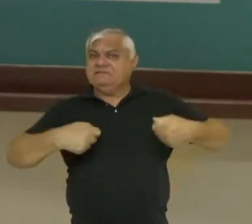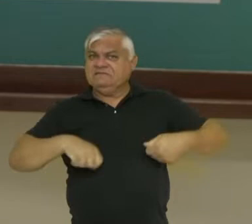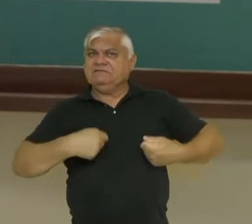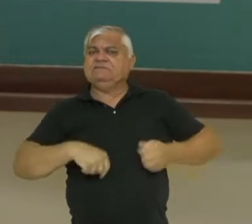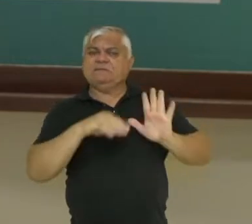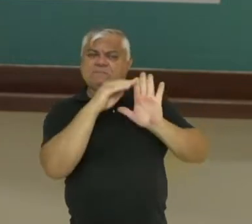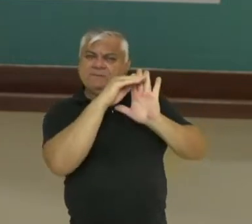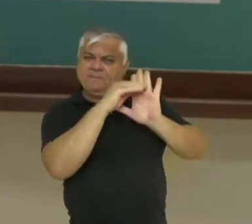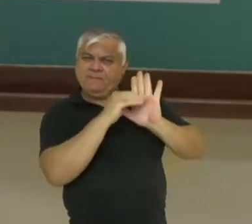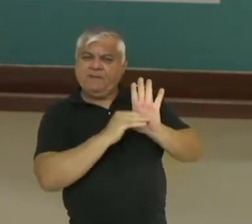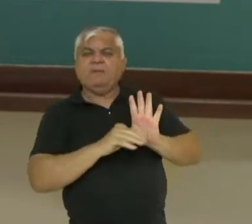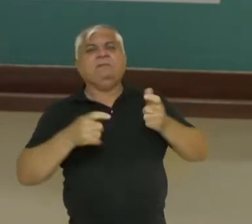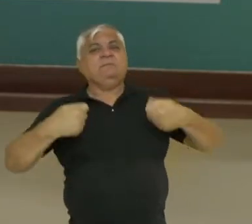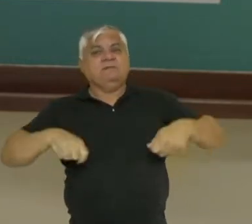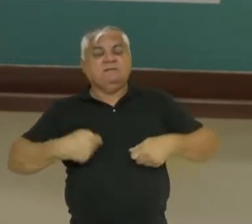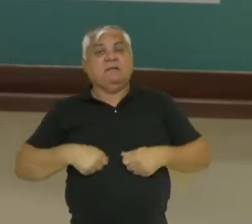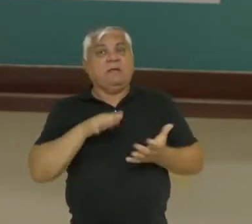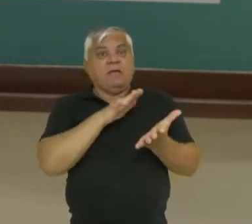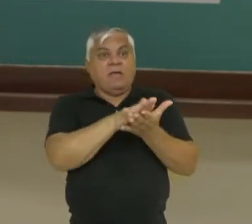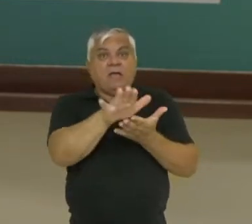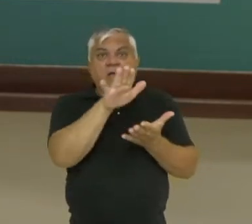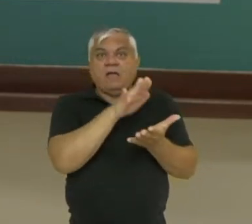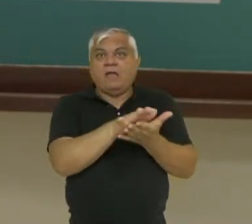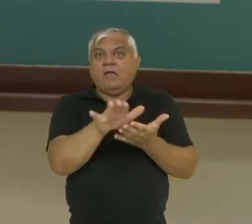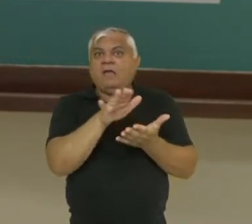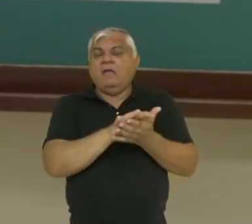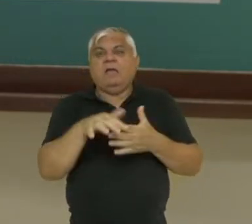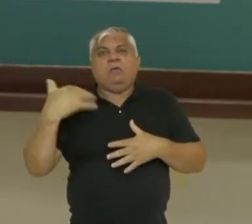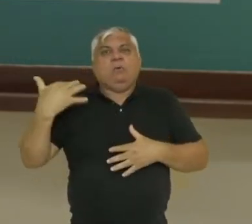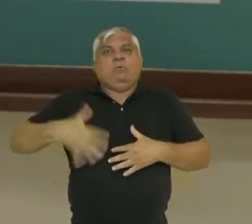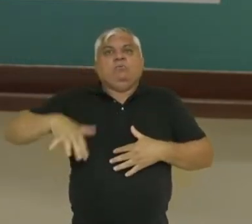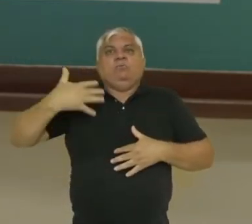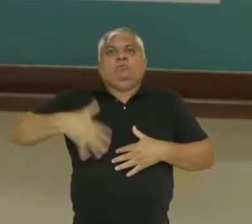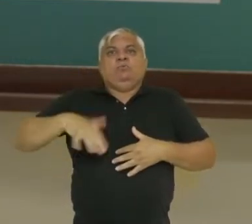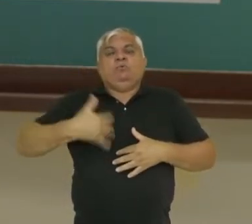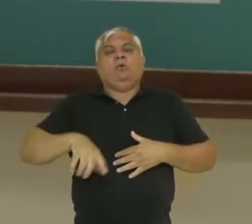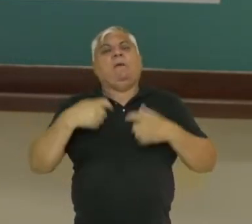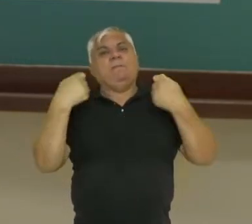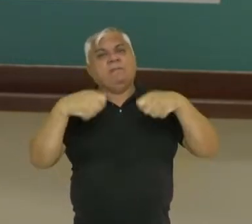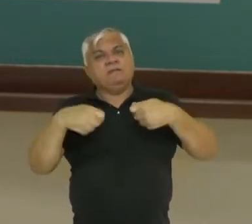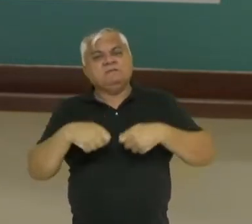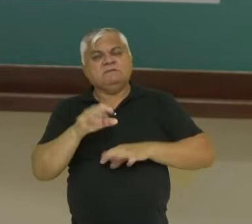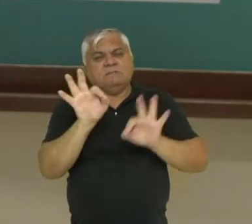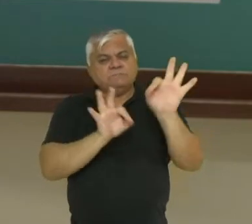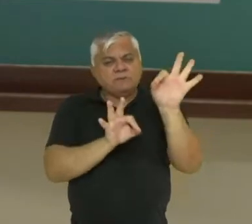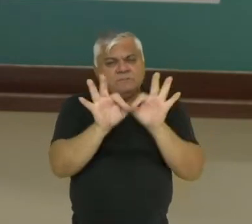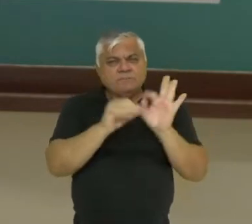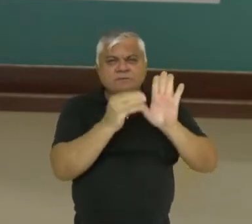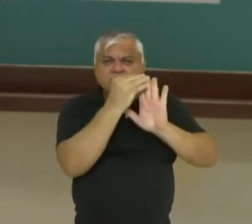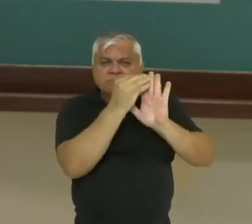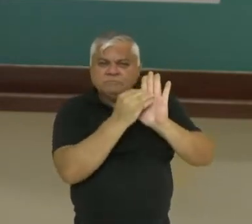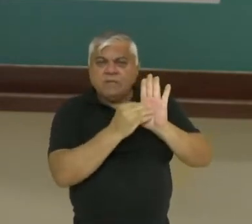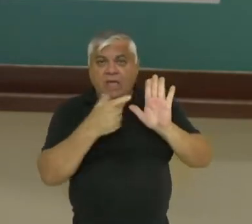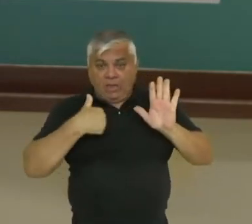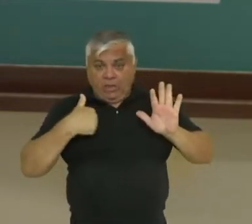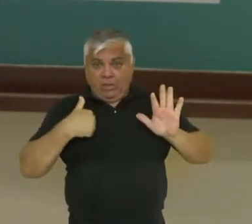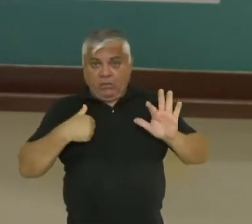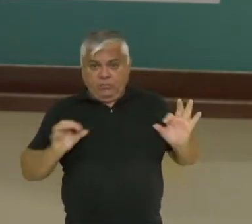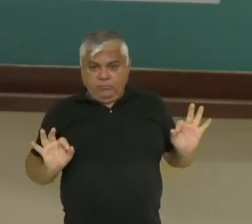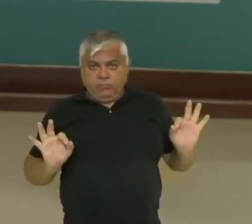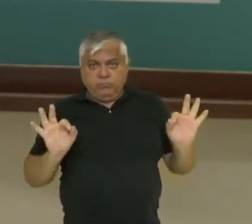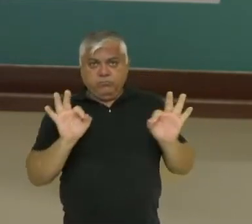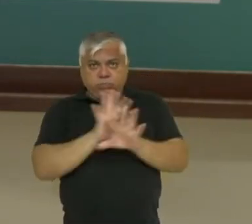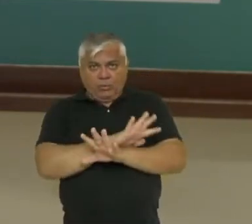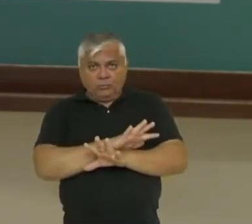planejar, porque é um gasto muito alto. Então a gente precisa ter aquele planejamento. Será que eu estou preparado